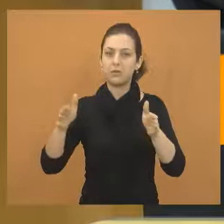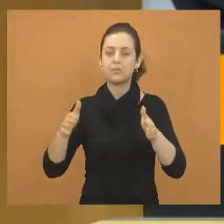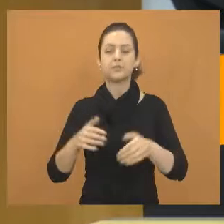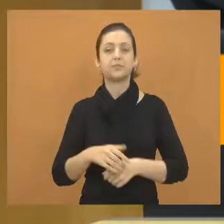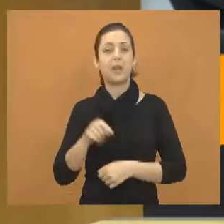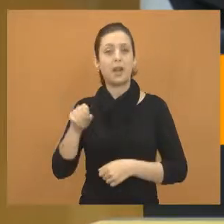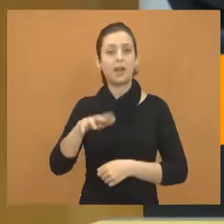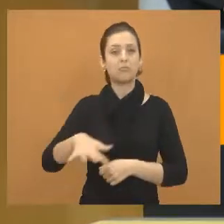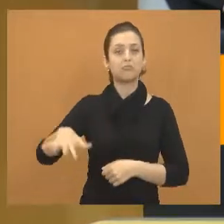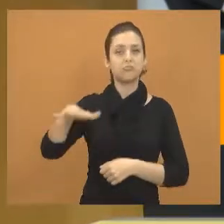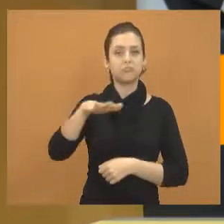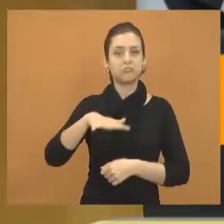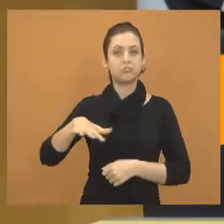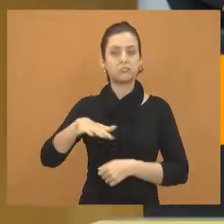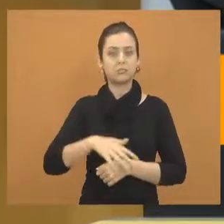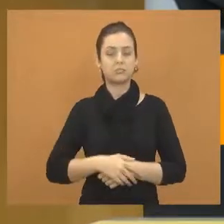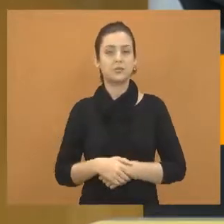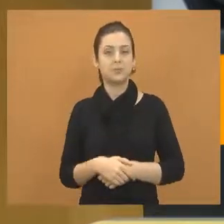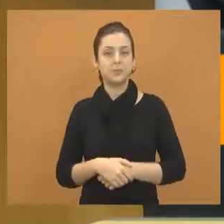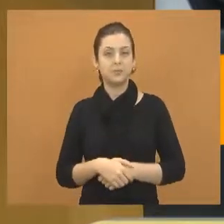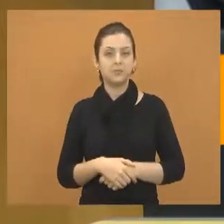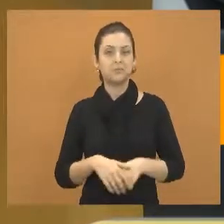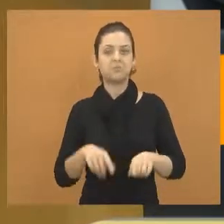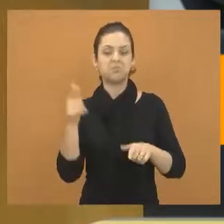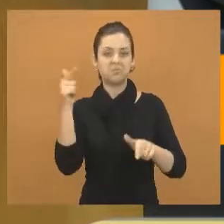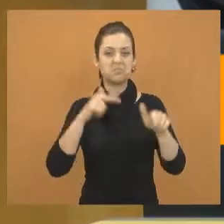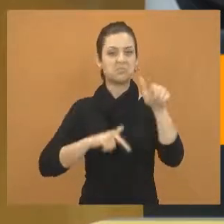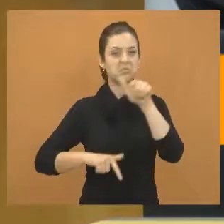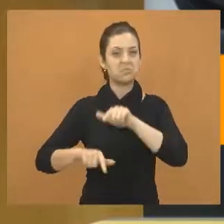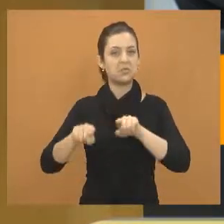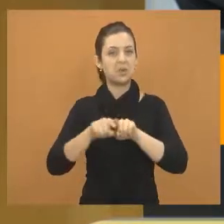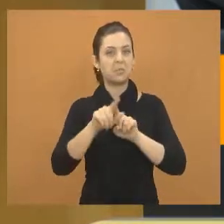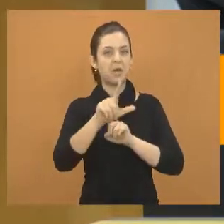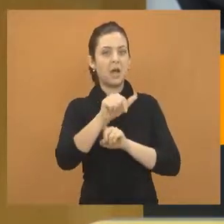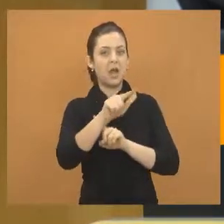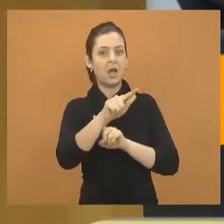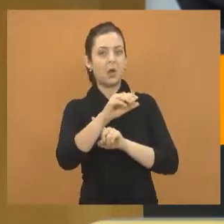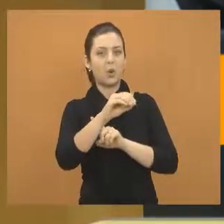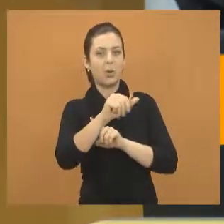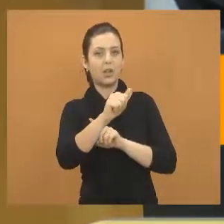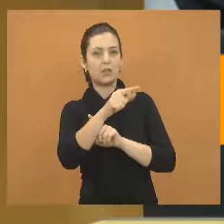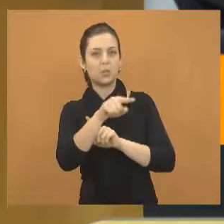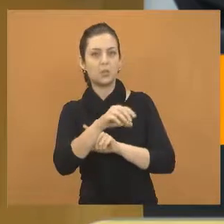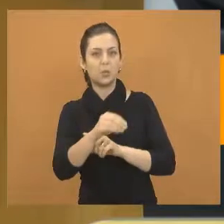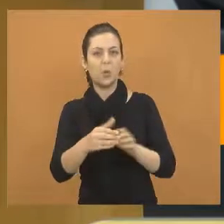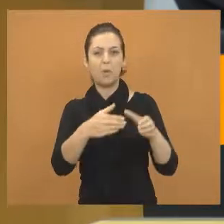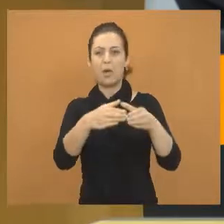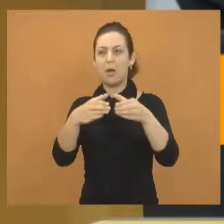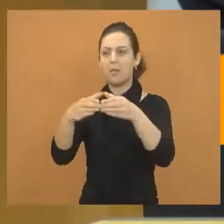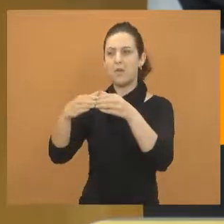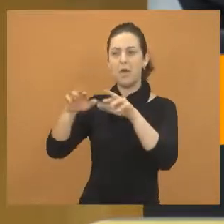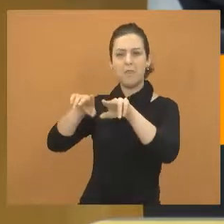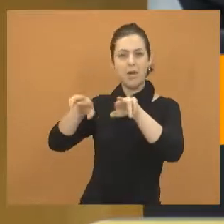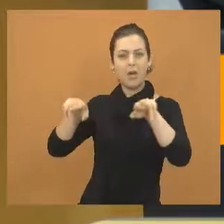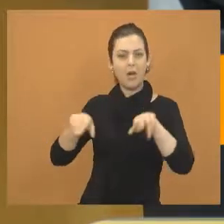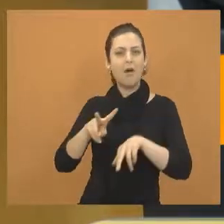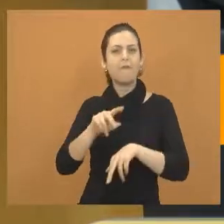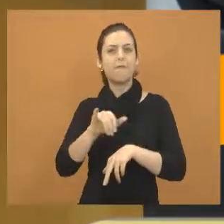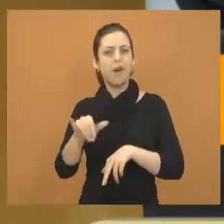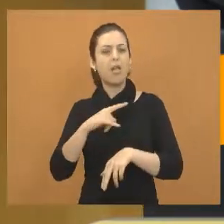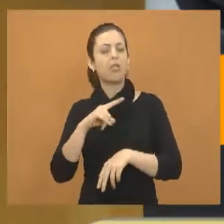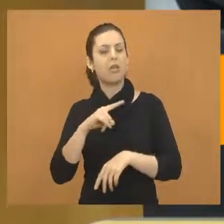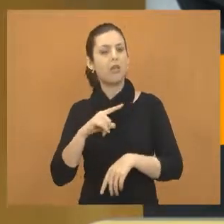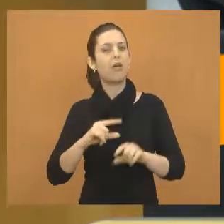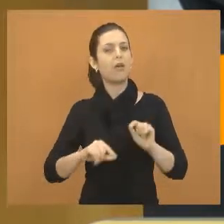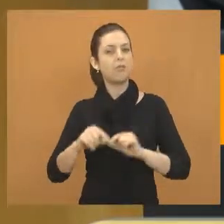ali naquela região do Meia Lua, Conquista, Lagoa Azul, do Cepinho, Pagador de Andrade, que vai poder